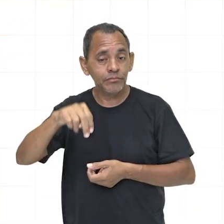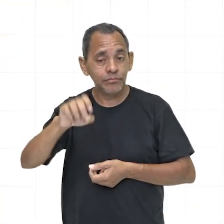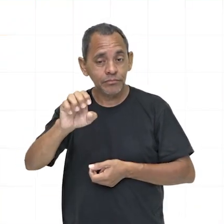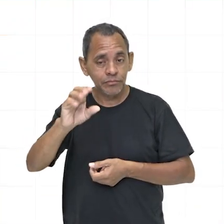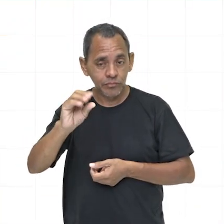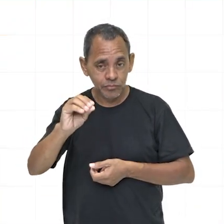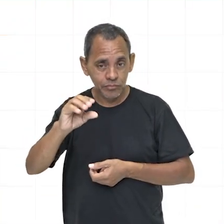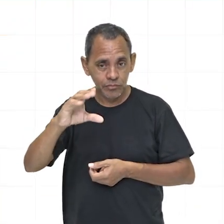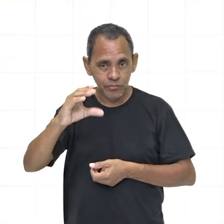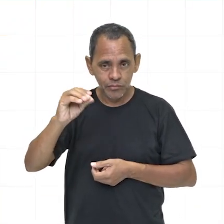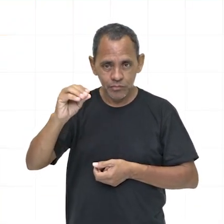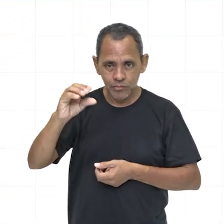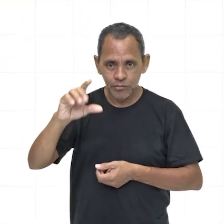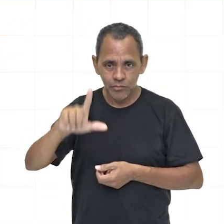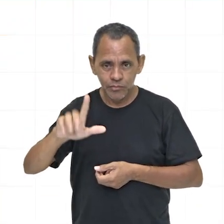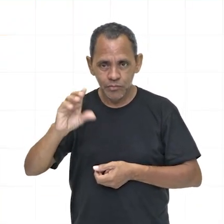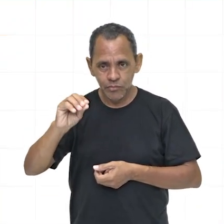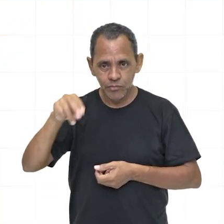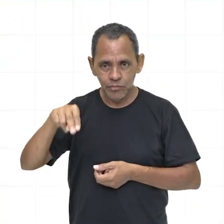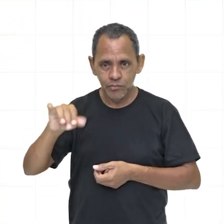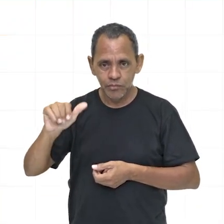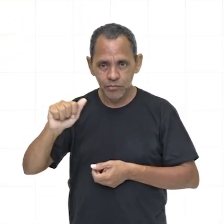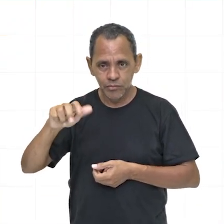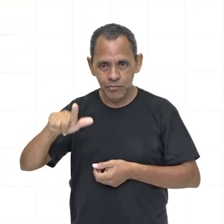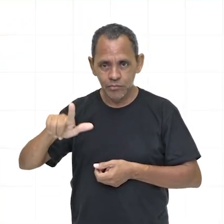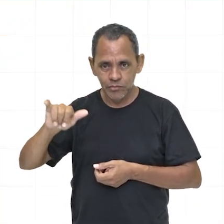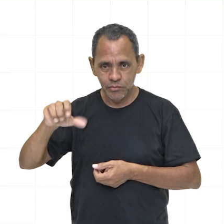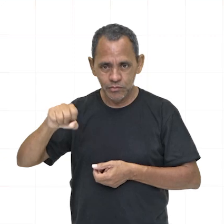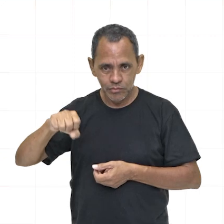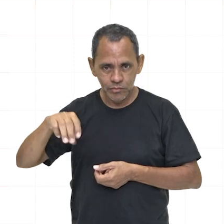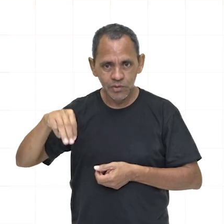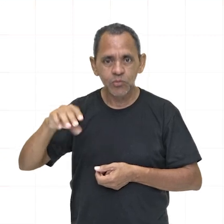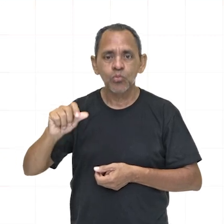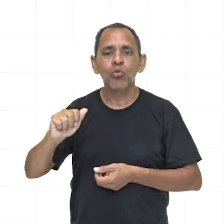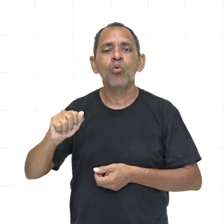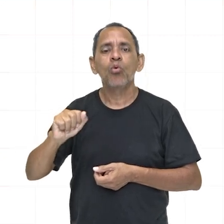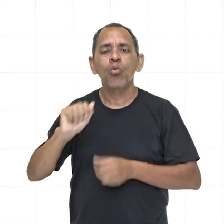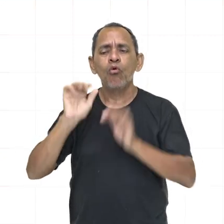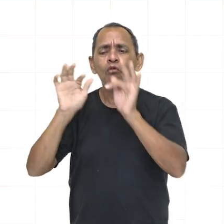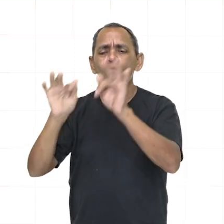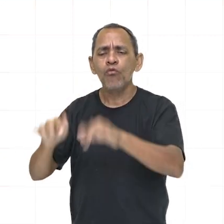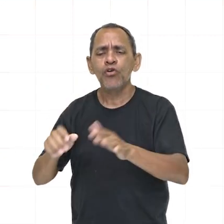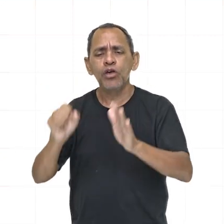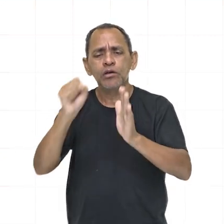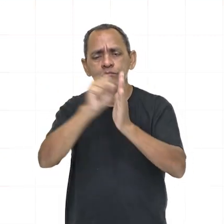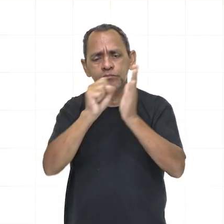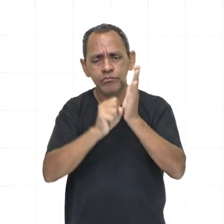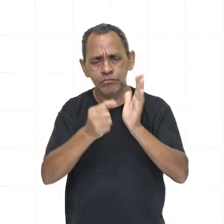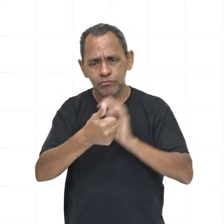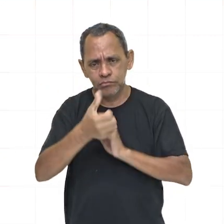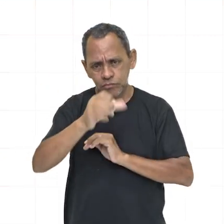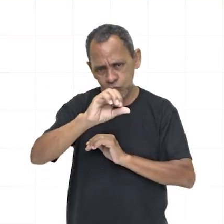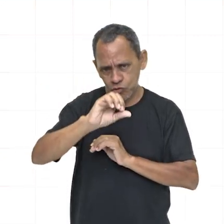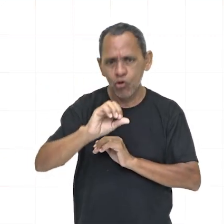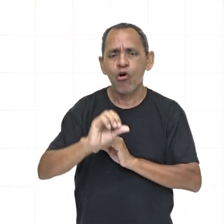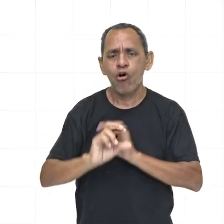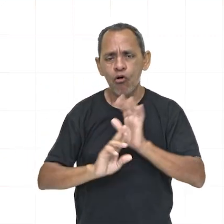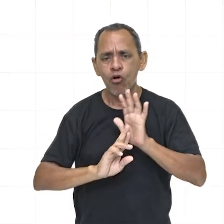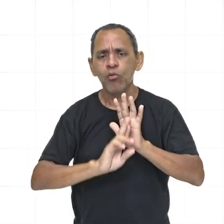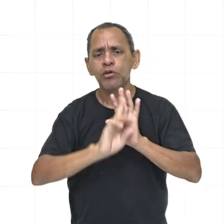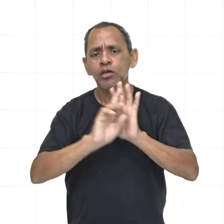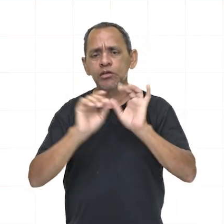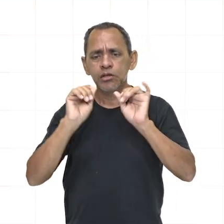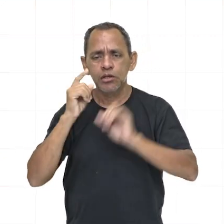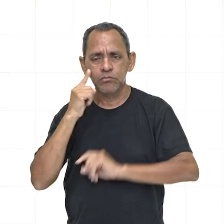neocolonialismo. Então, no final do século XIX, mais ou menos a época ali do que nós vimos representados ali